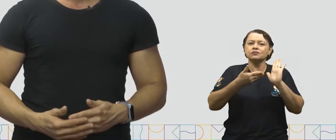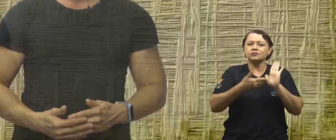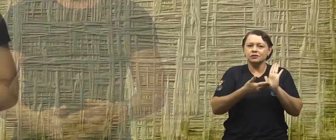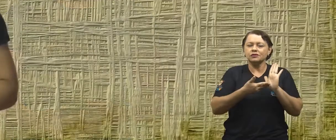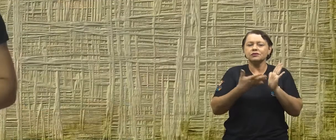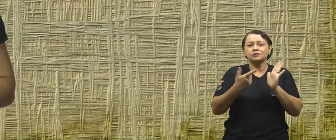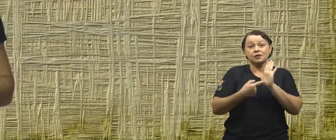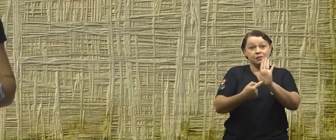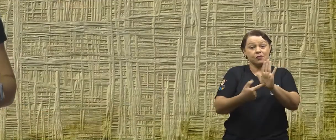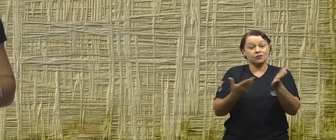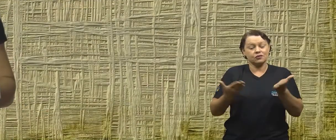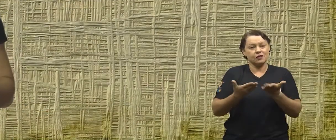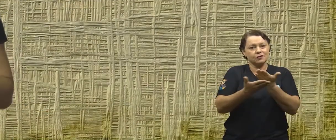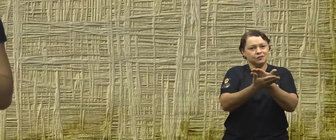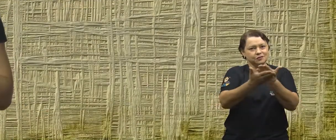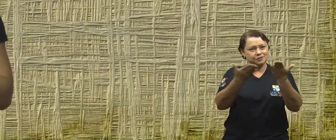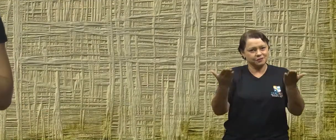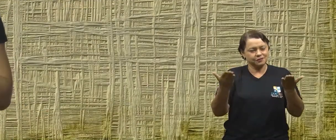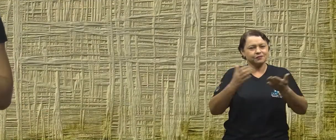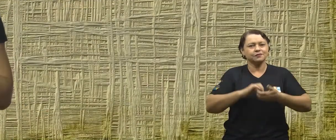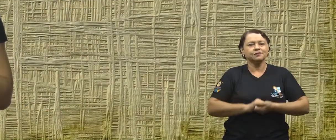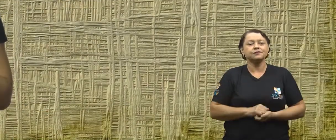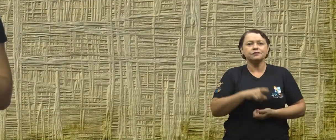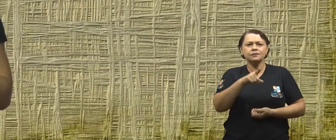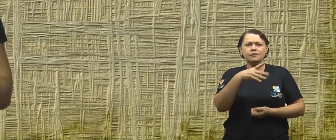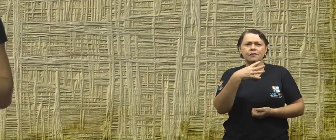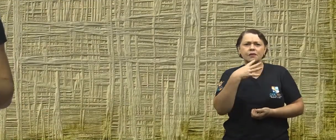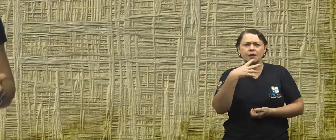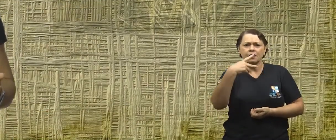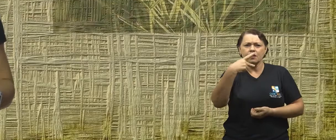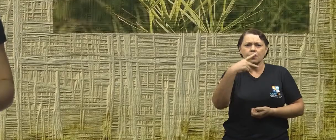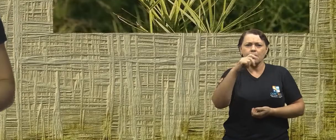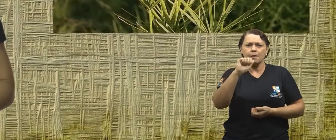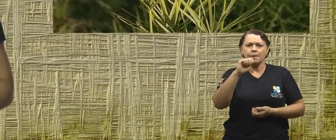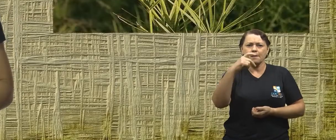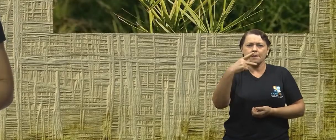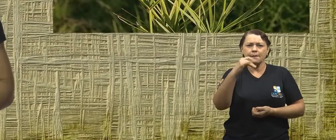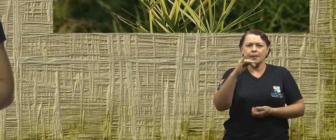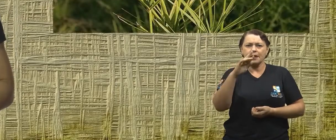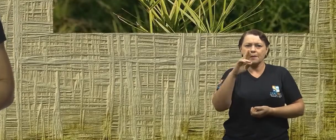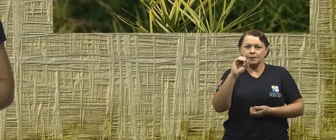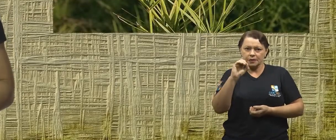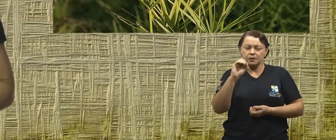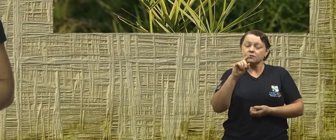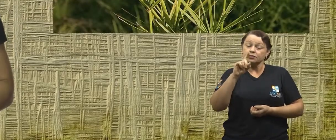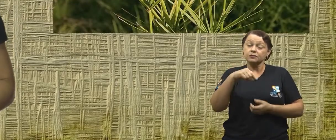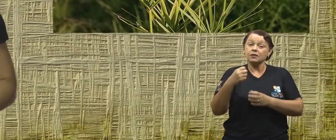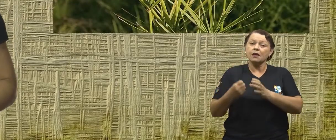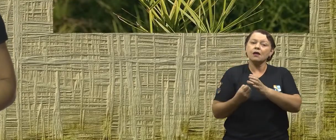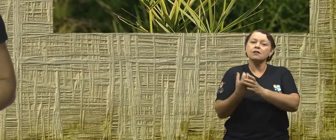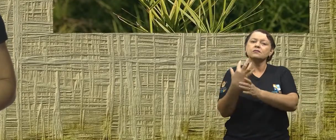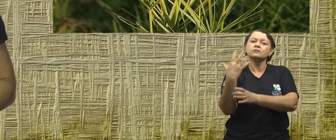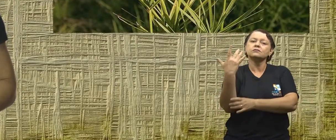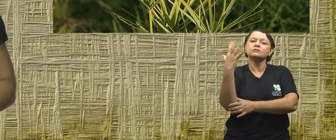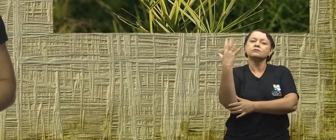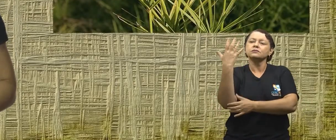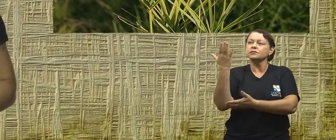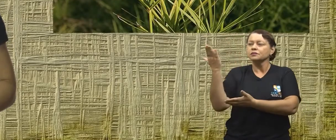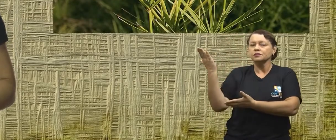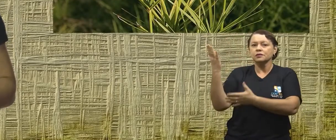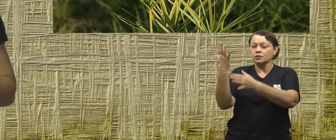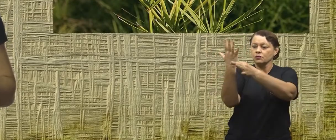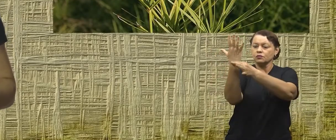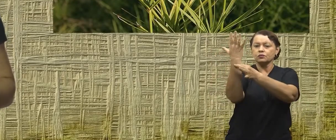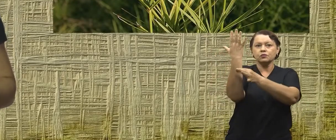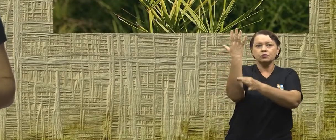lado. Você já ouviu falar em papiro? O papiro é uma planta. O caule dessa planta